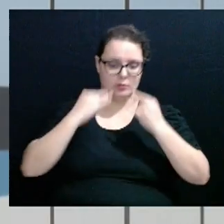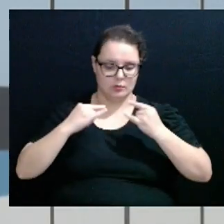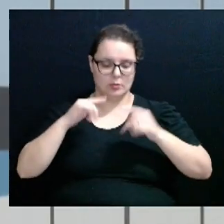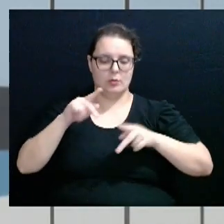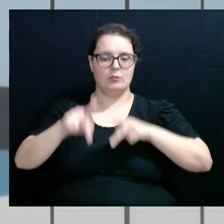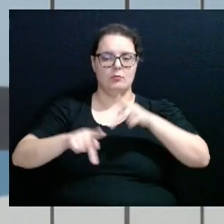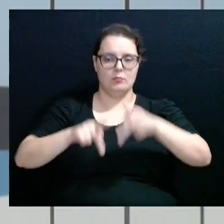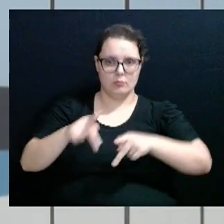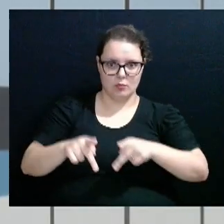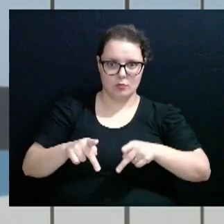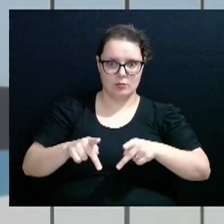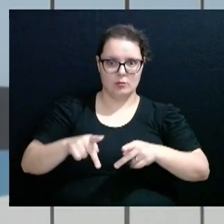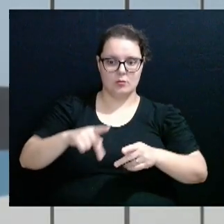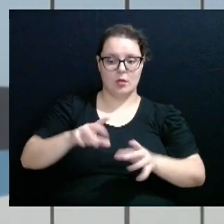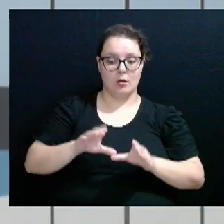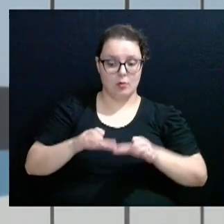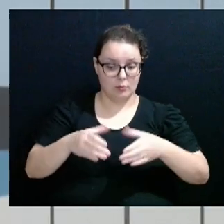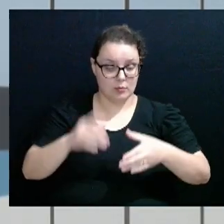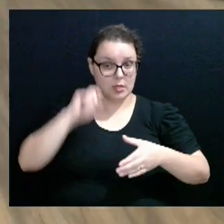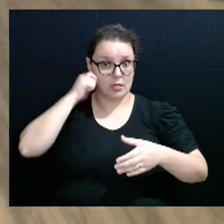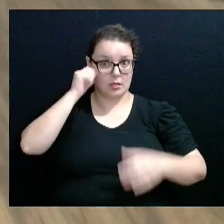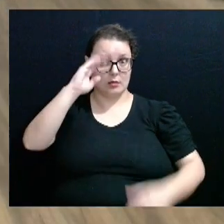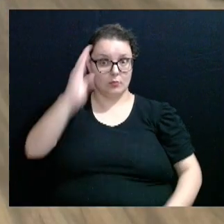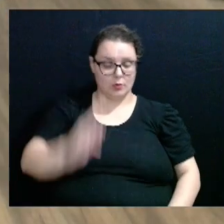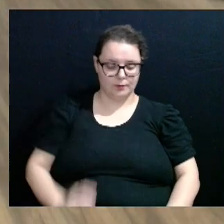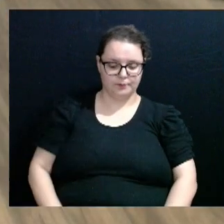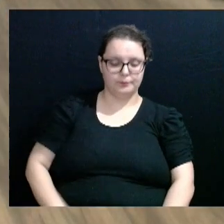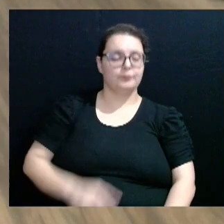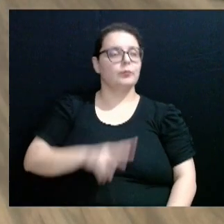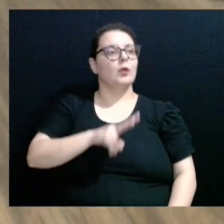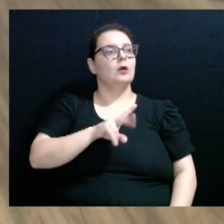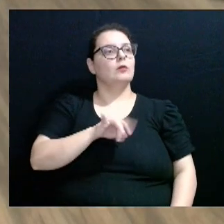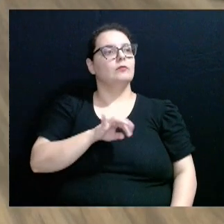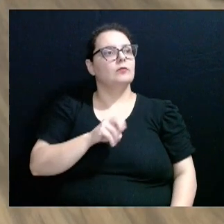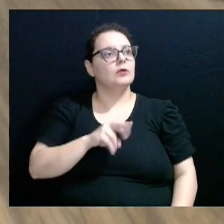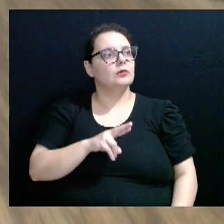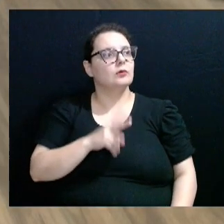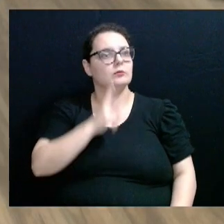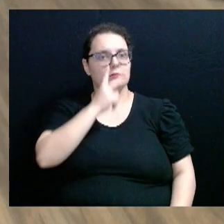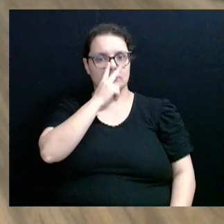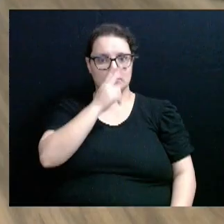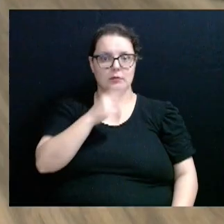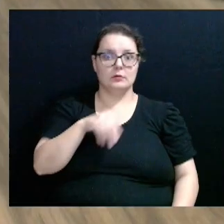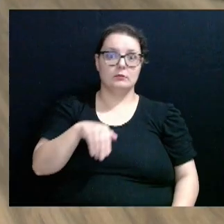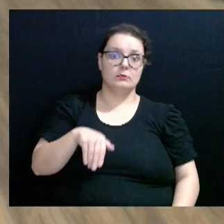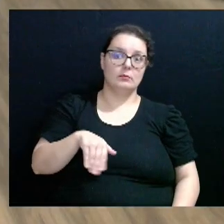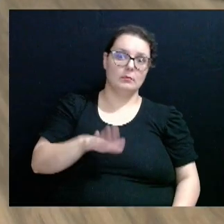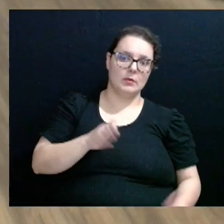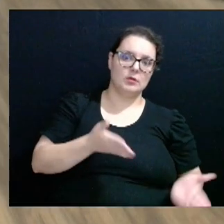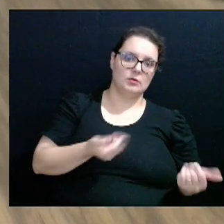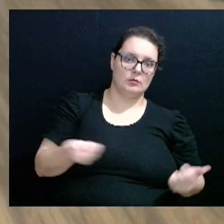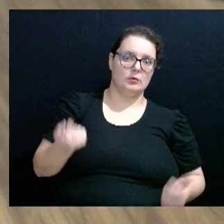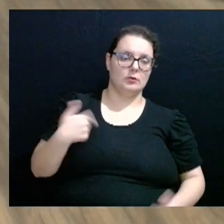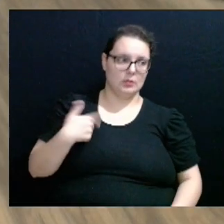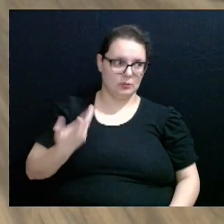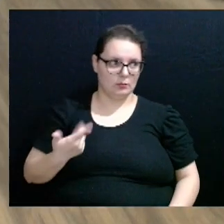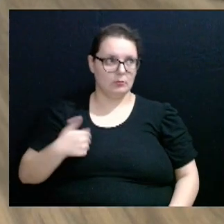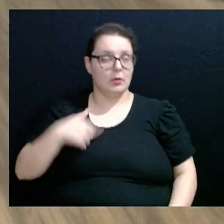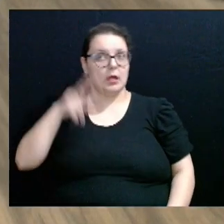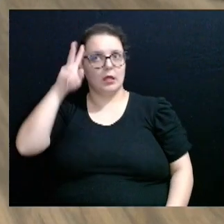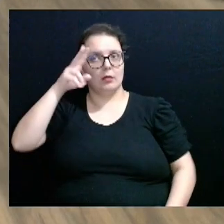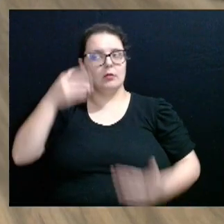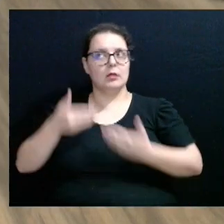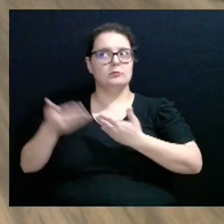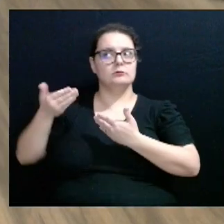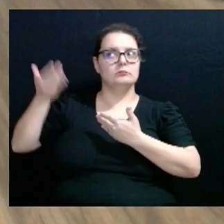Brasil. Victor, você me parece ser mais jovem do que eu, mas eu me lembro de uma época em que